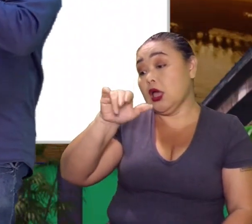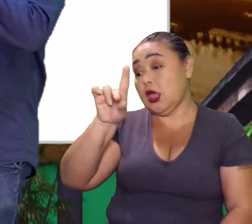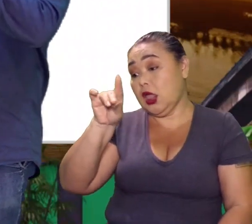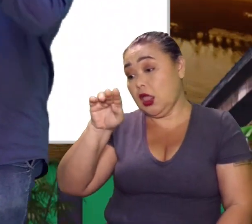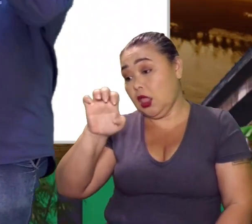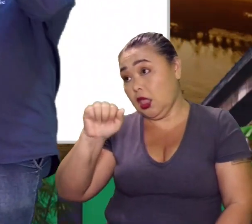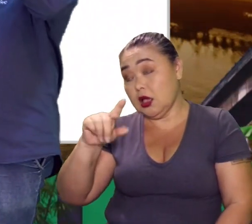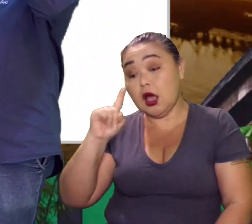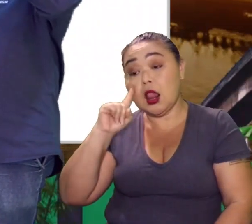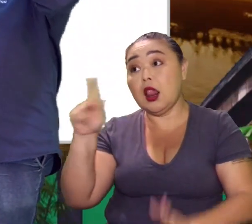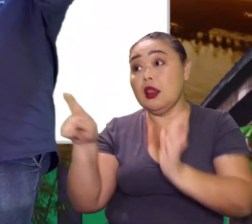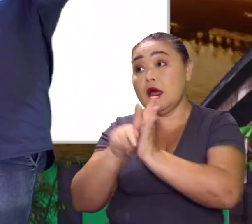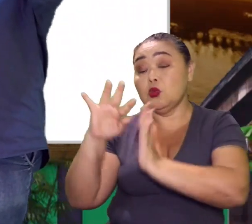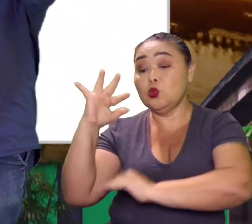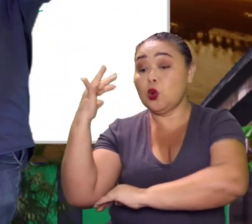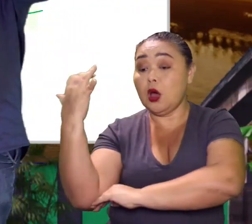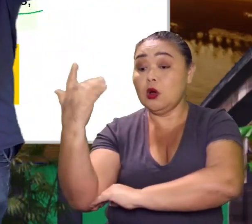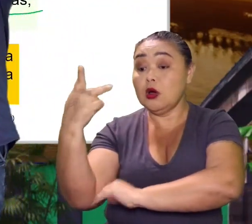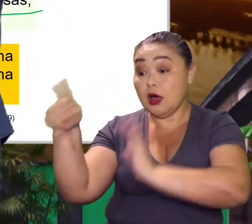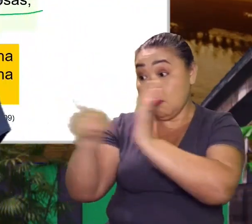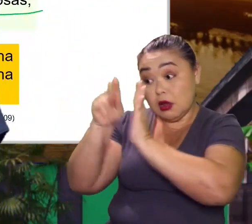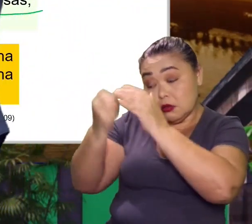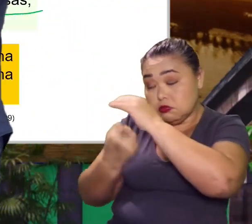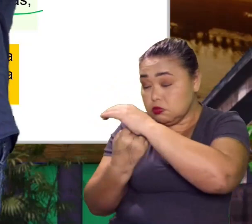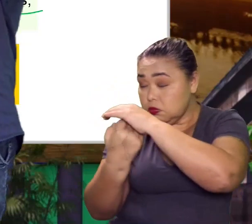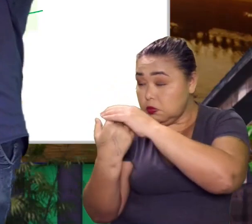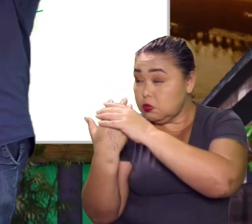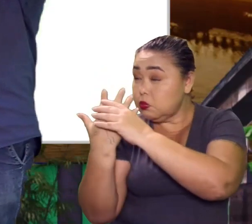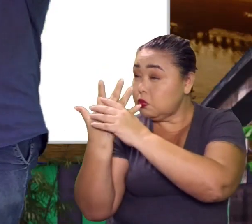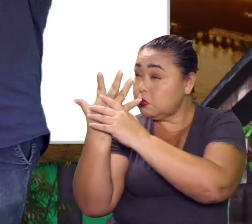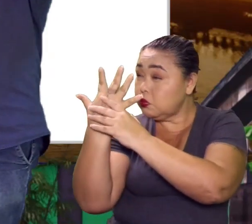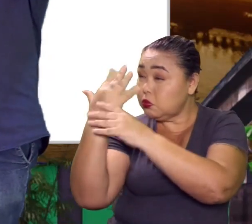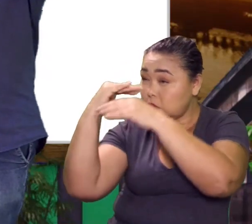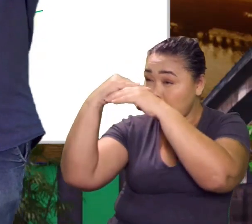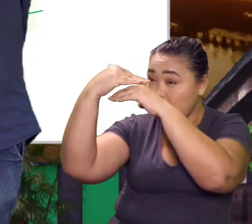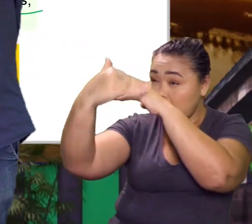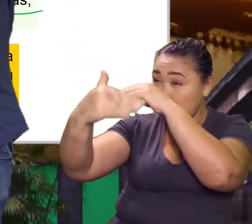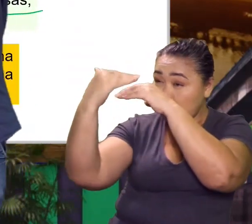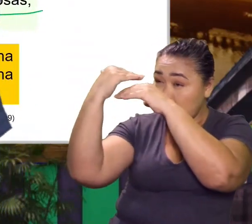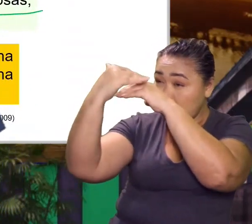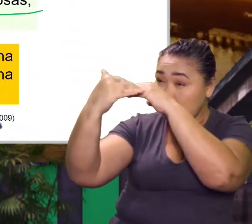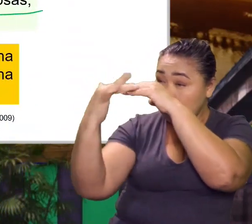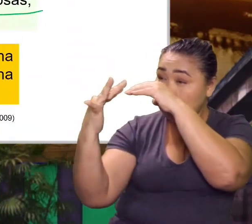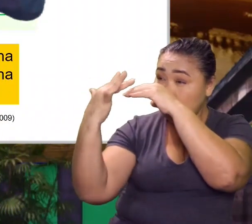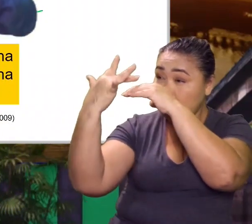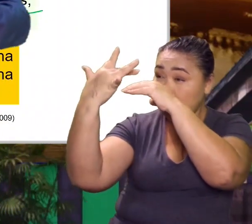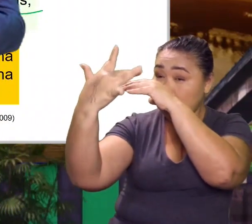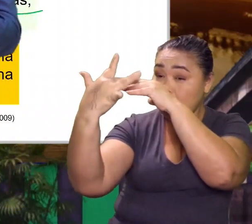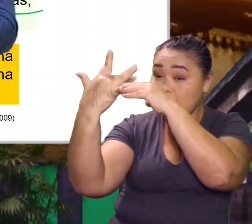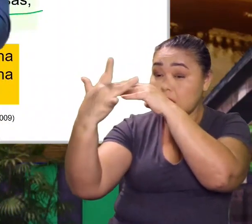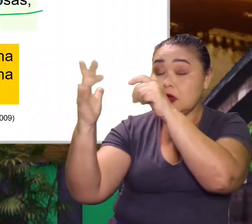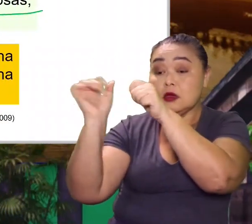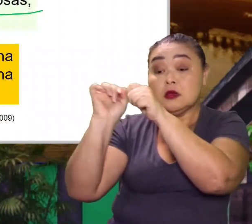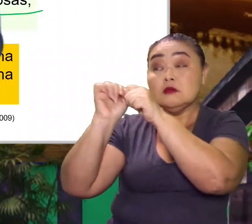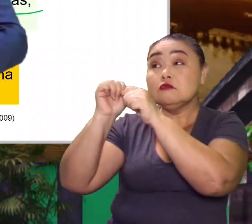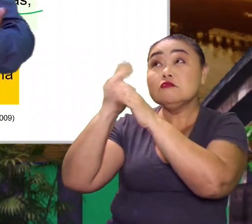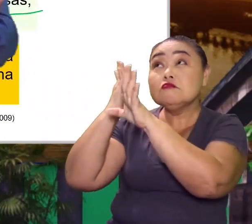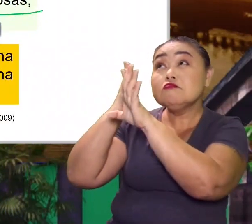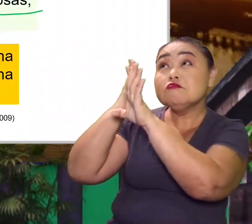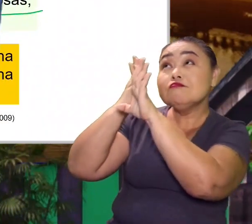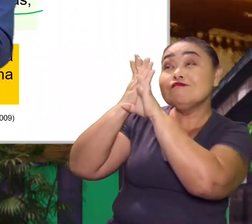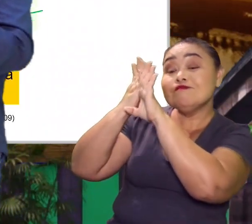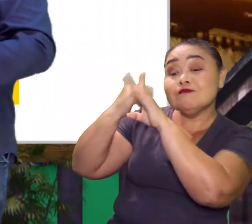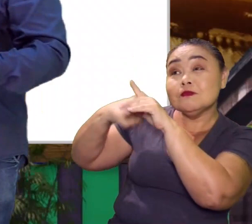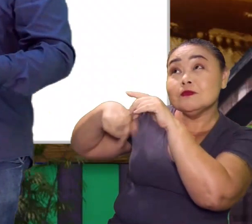orquídeas naturais, aquelas da própria floresta, elas estão no topo das árvores. São plantas que nós encontramos dentro